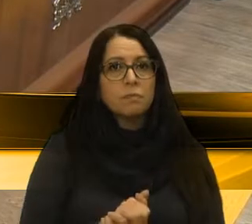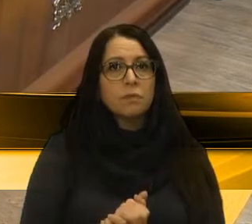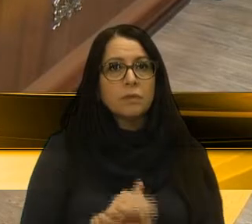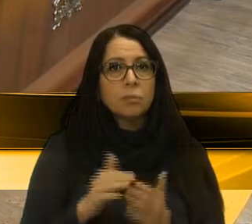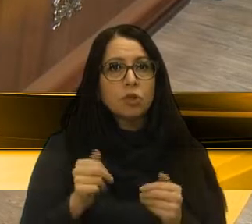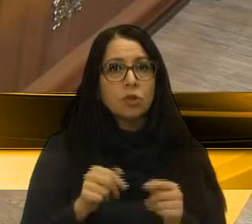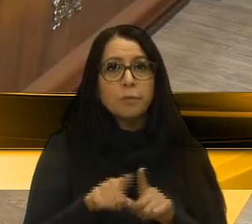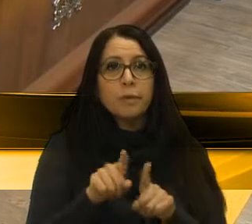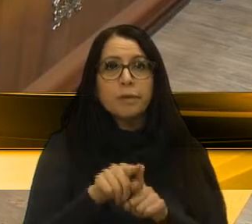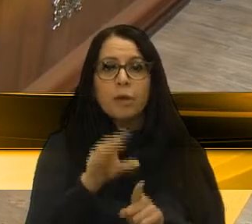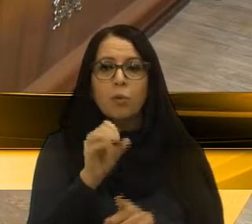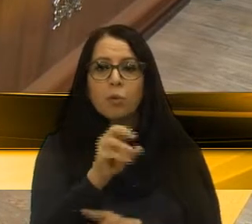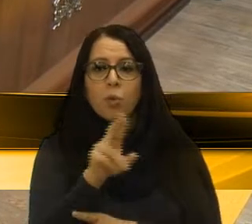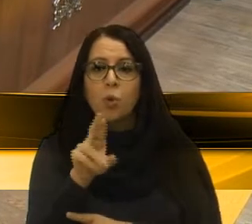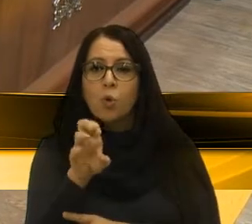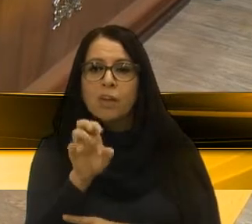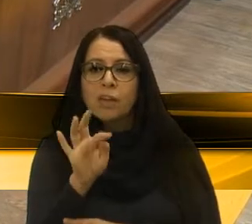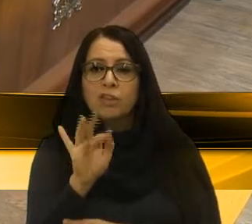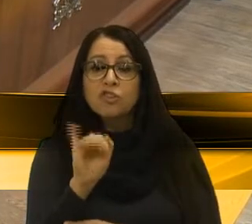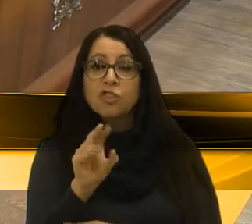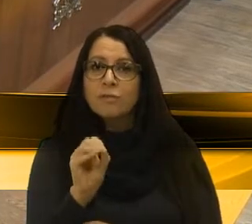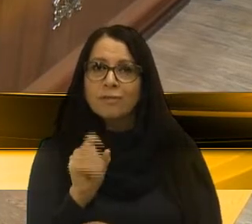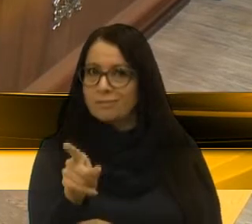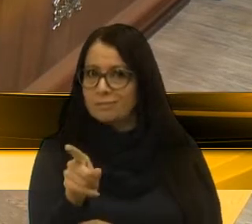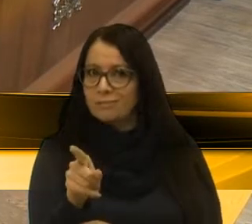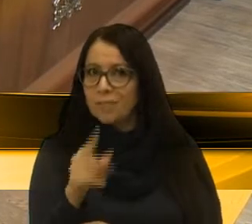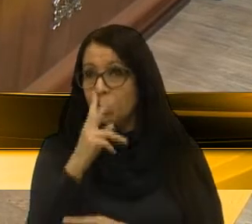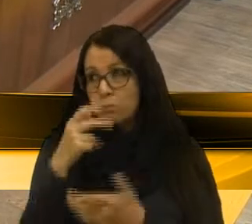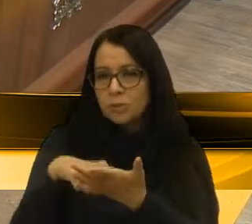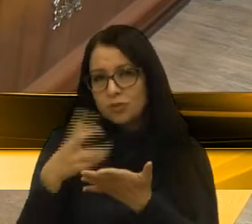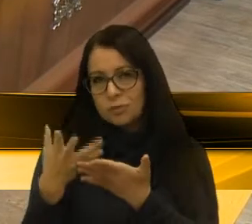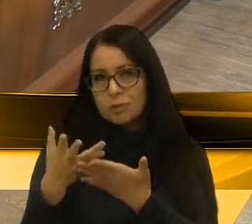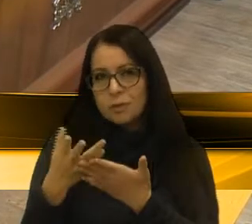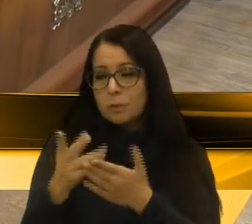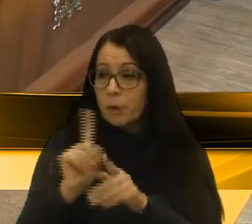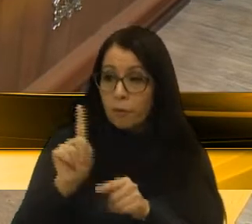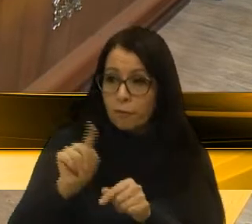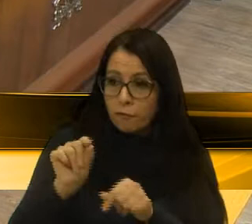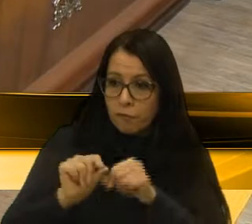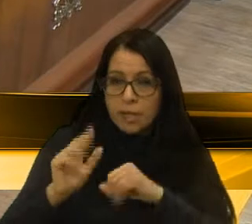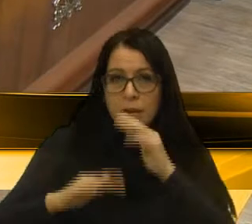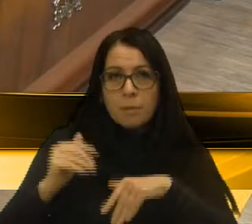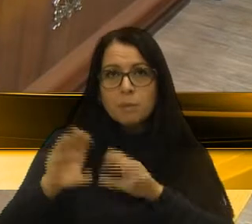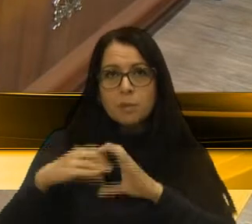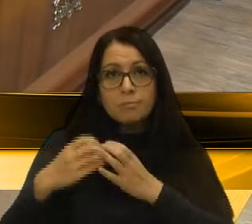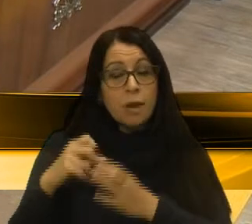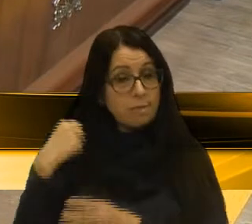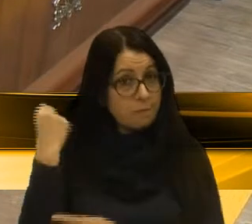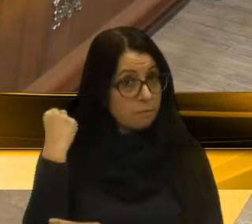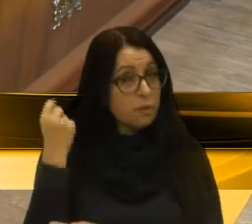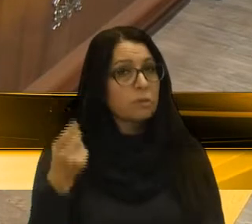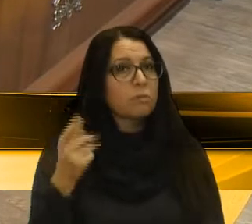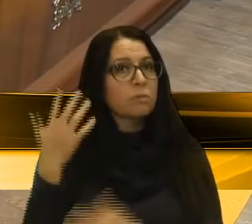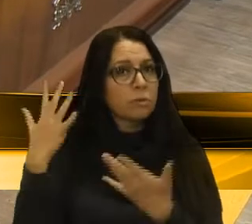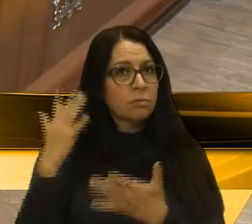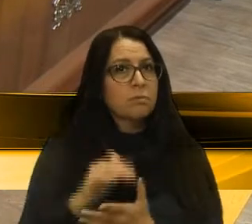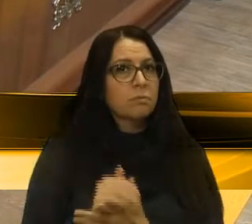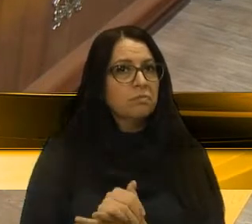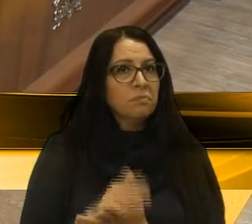para dar corretivo e tentando inviabilizar obras e o trabalho daquela comunidade. Gravíssimo,